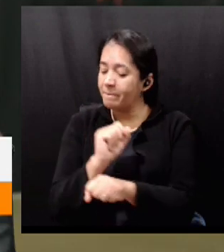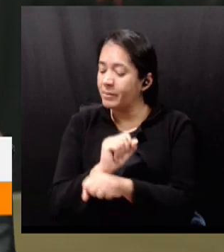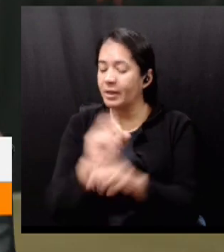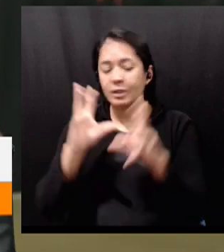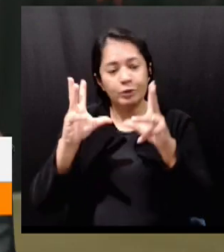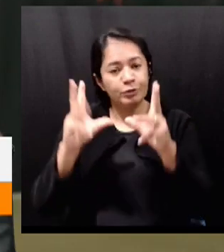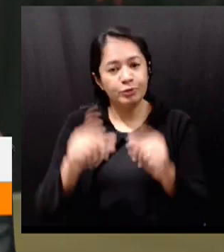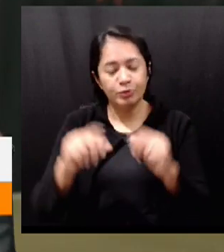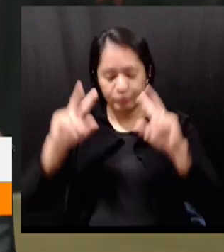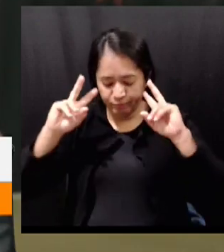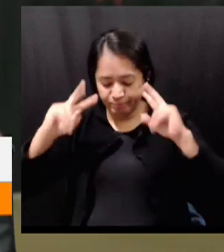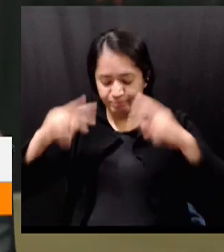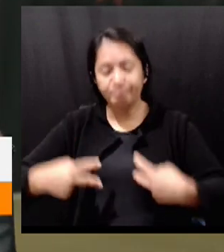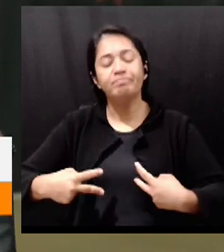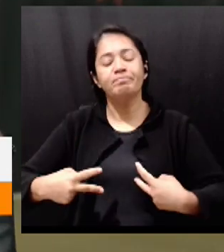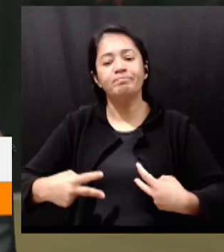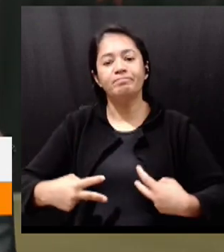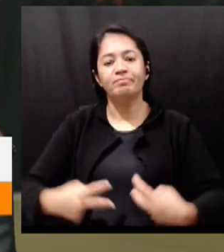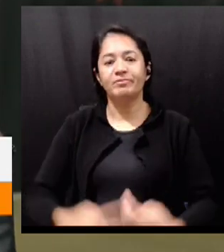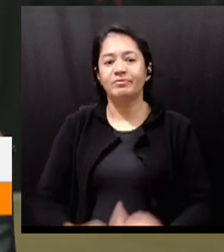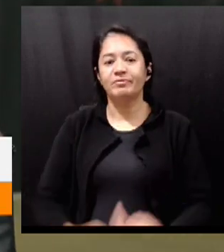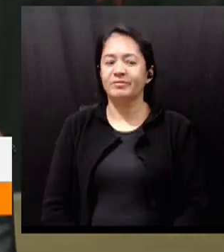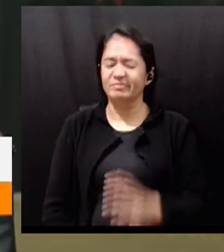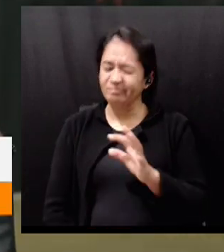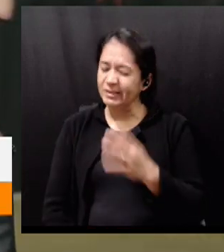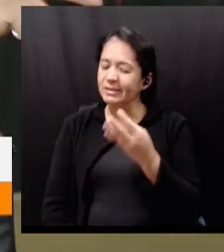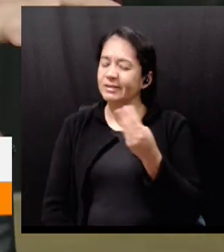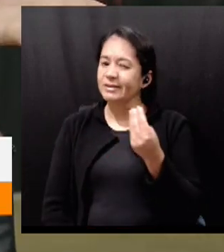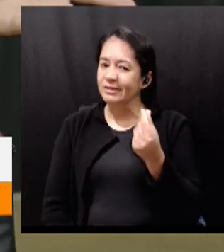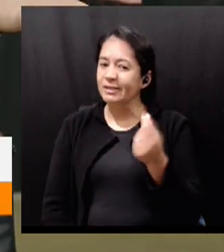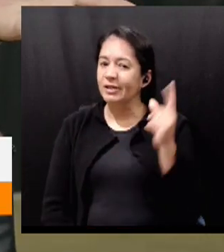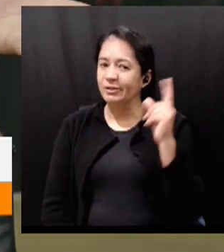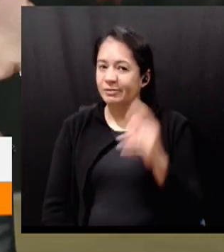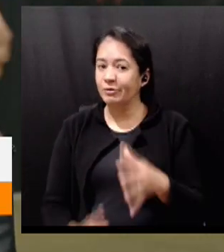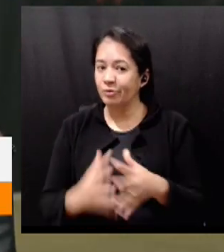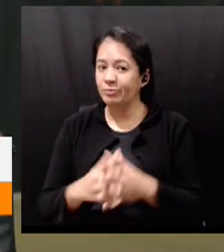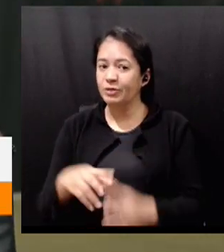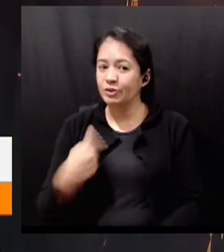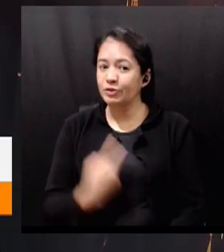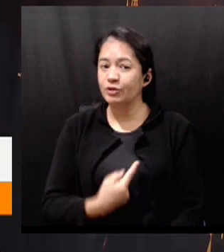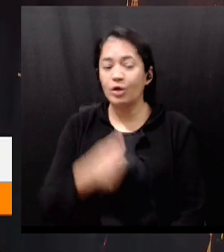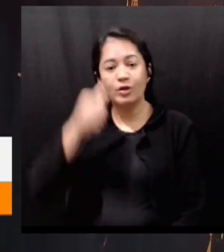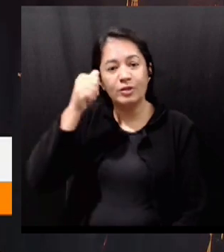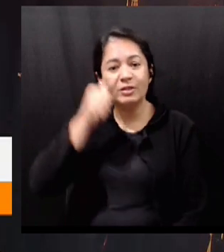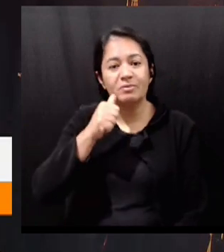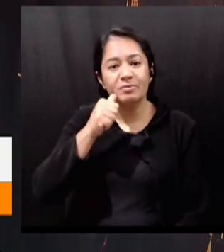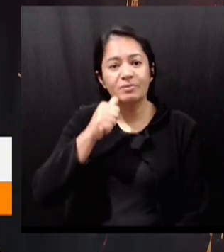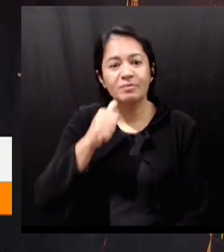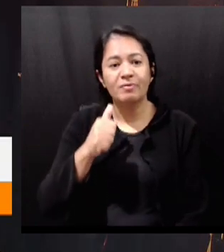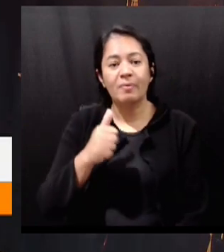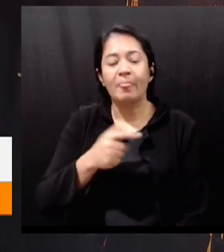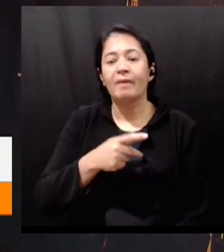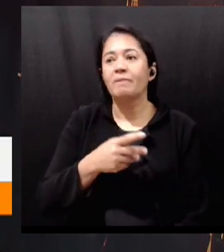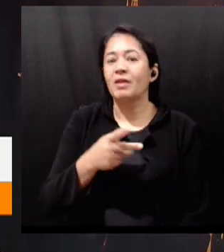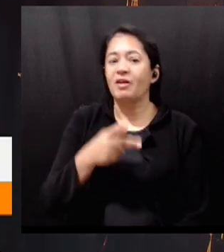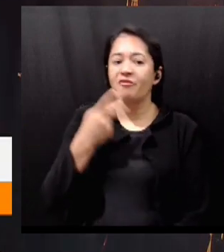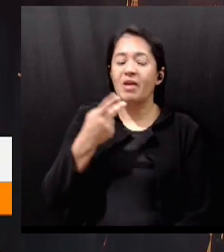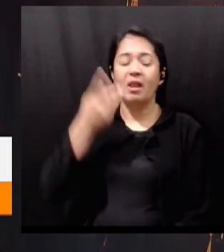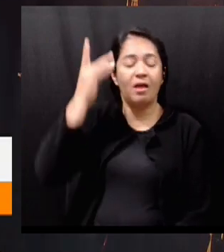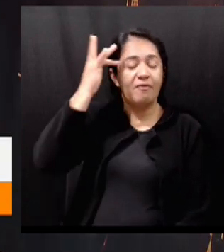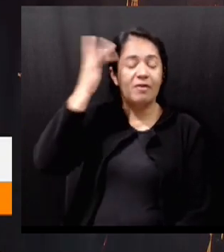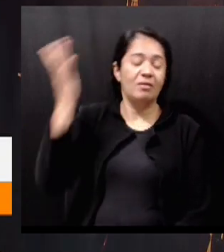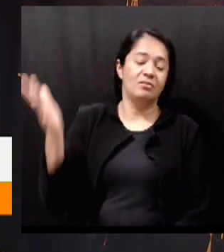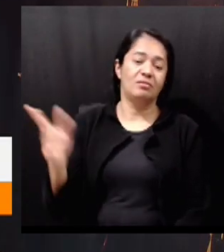você. É delicado, é complicado. A gente sabe que nós mulheres, né, falar às vezes é muito fácil, mas é